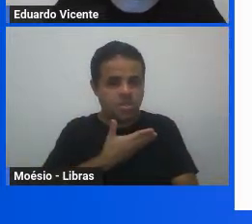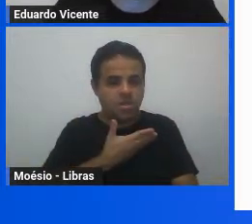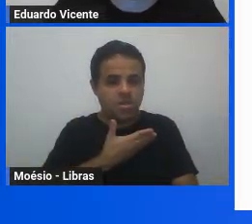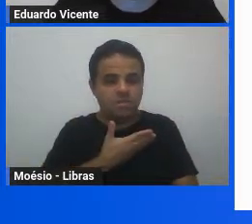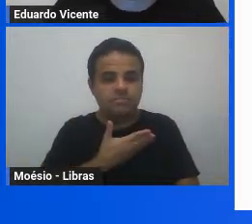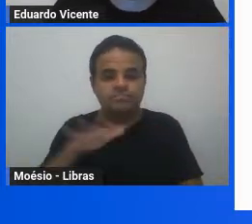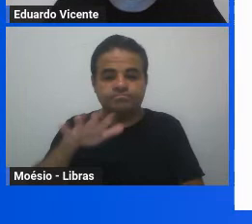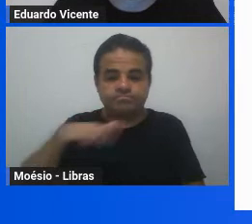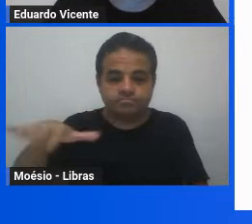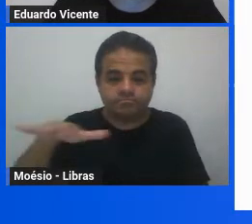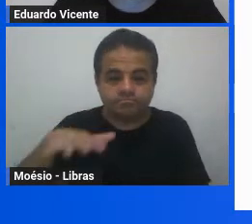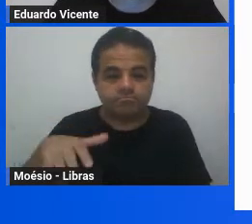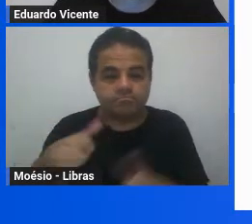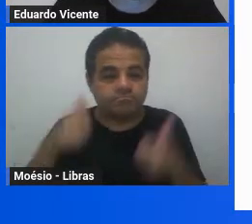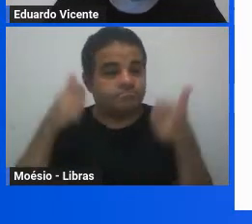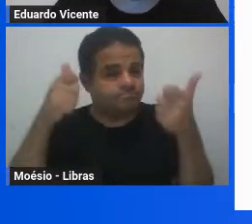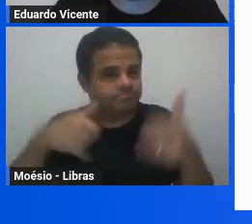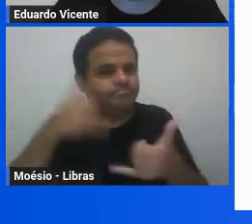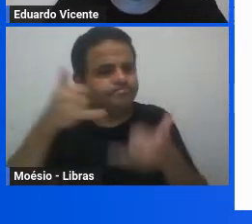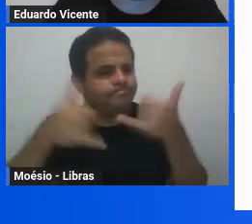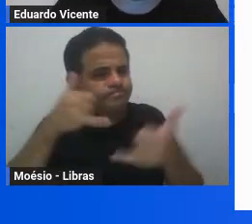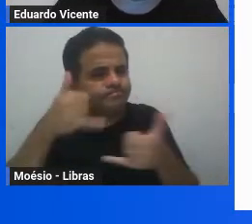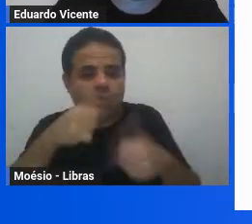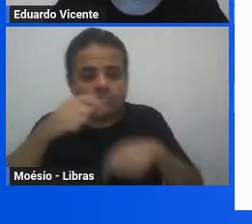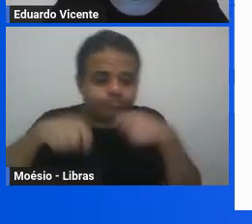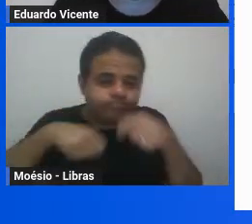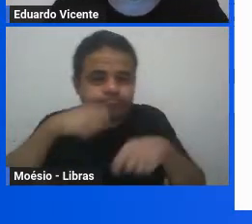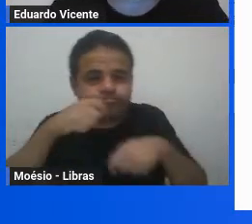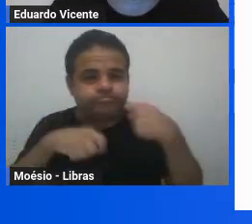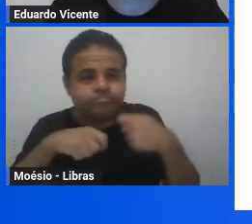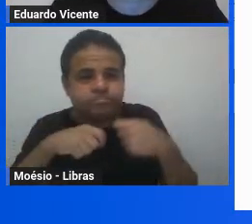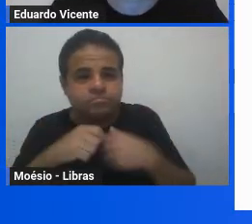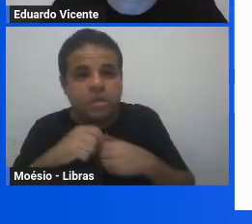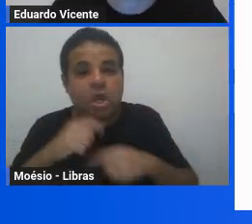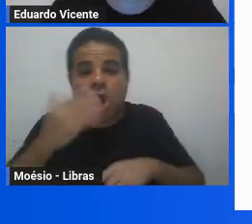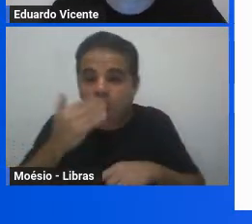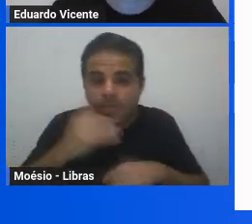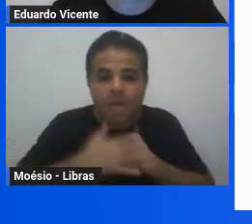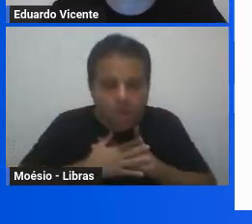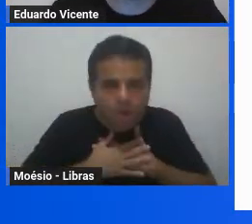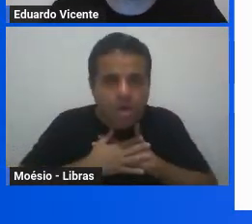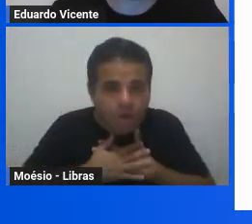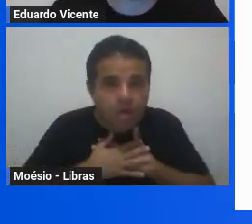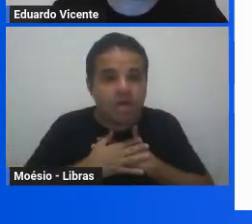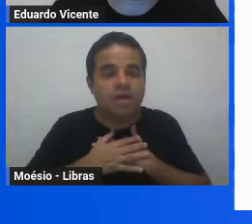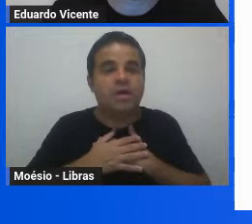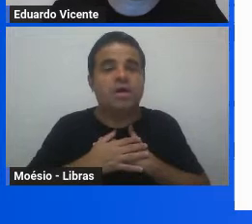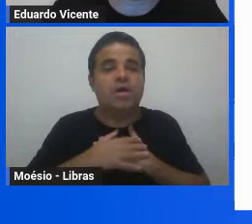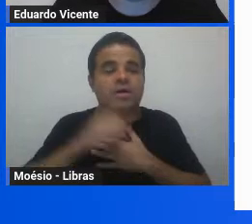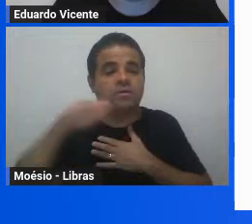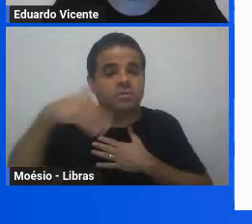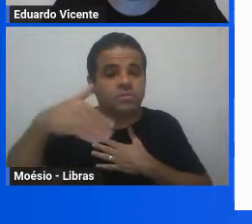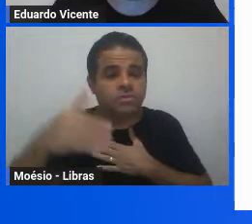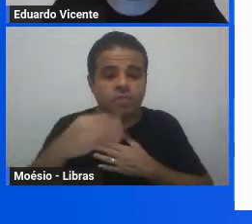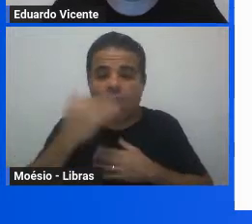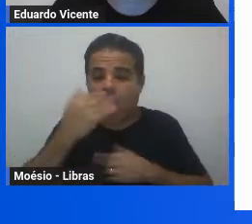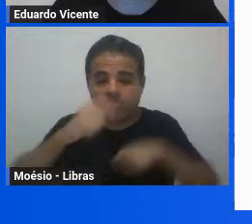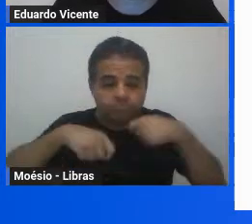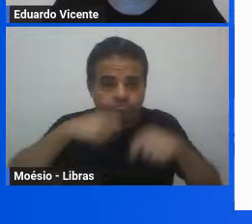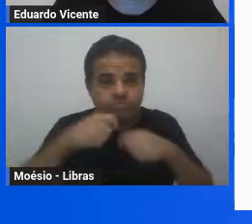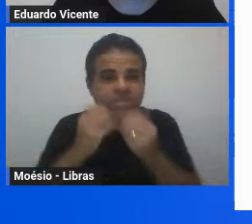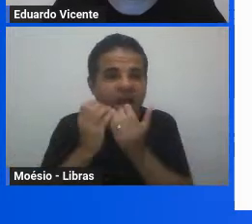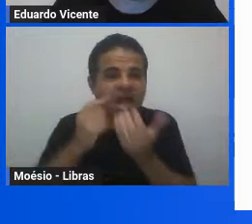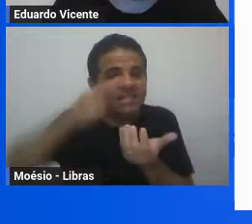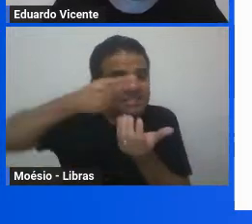Cordionópolis, ele, brincando e se alimentando, acabou se engasgando com uma salsicha quando se alimentava com hot